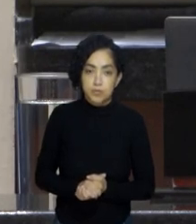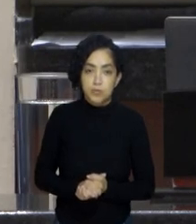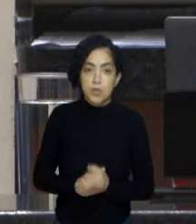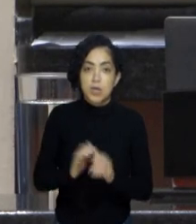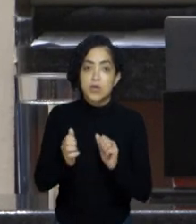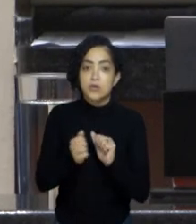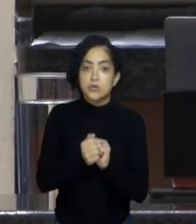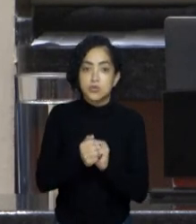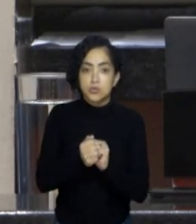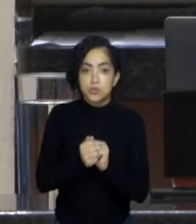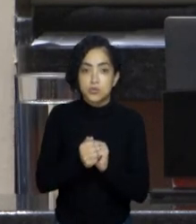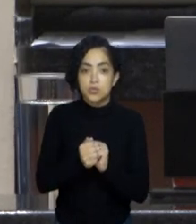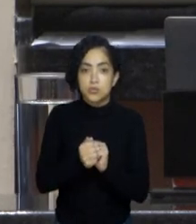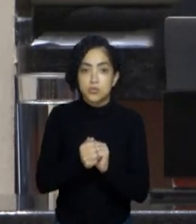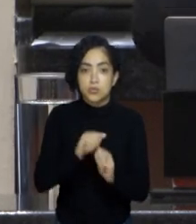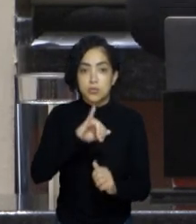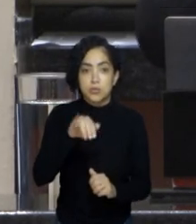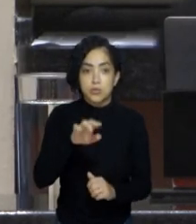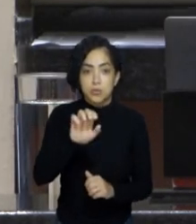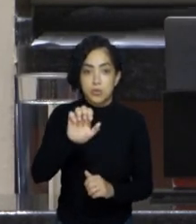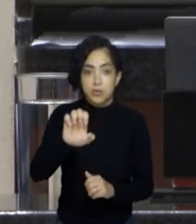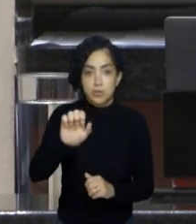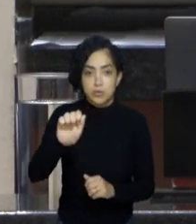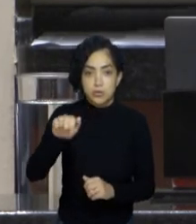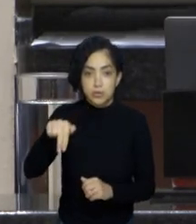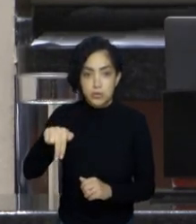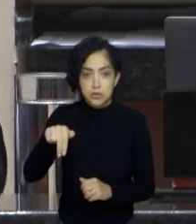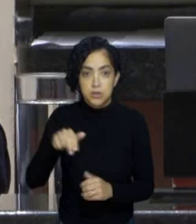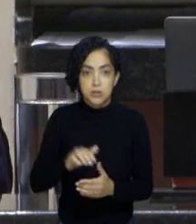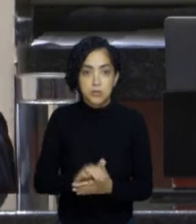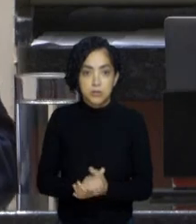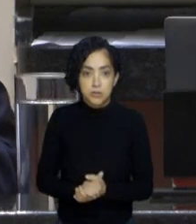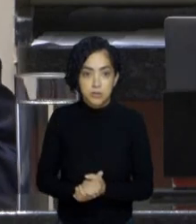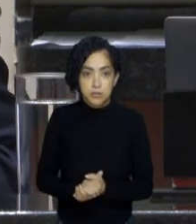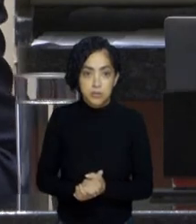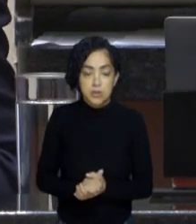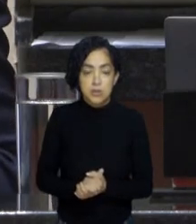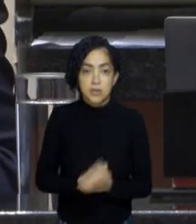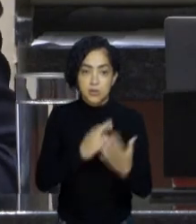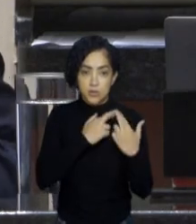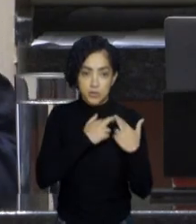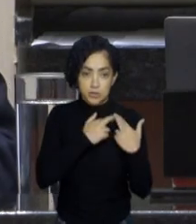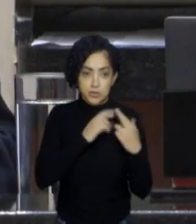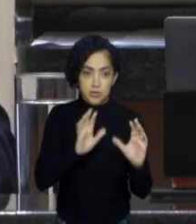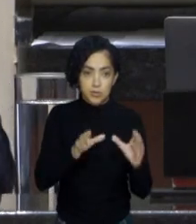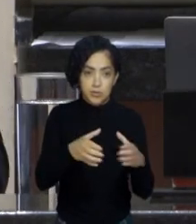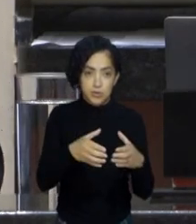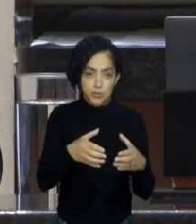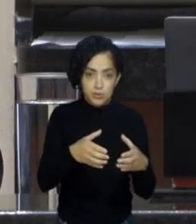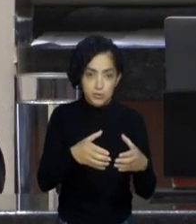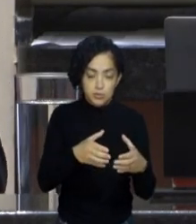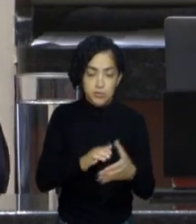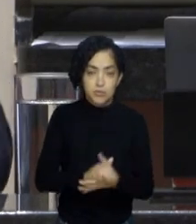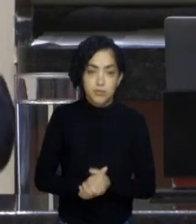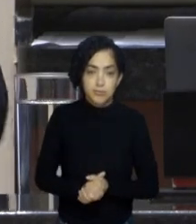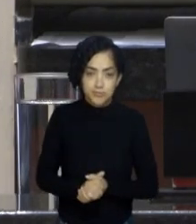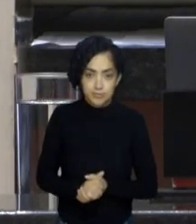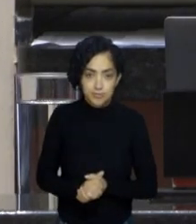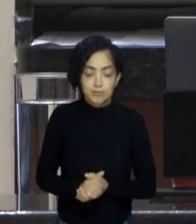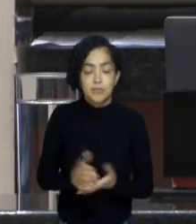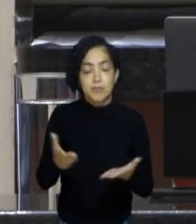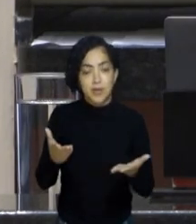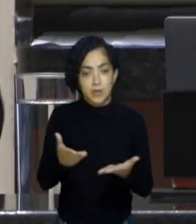acompanhados do James Dadam, que é responsável pela turma e que está acompanhando-os. Agora